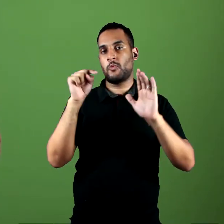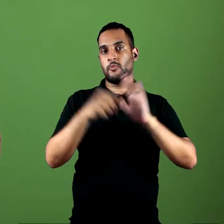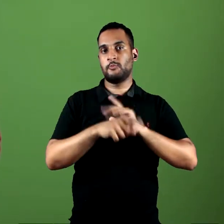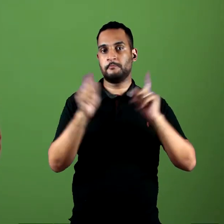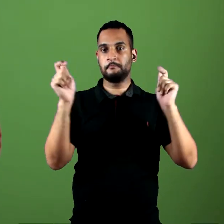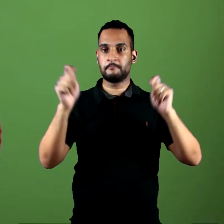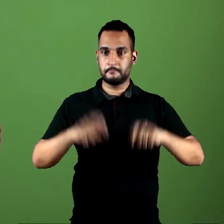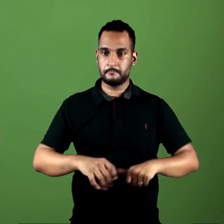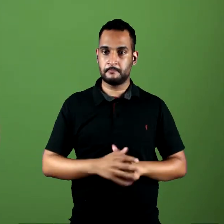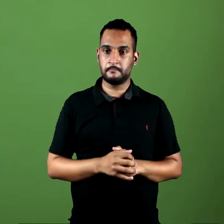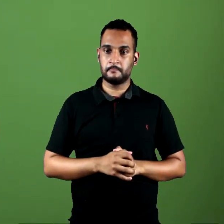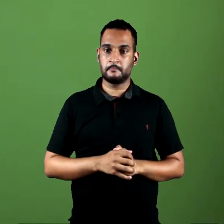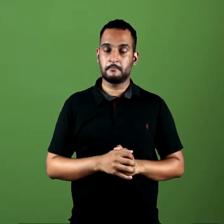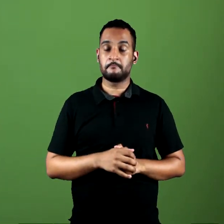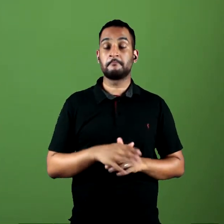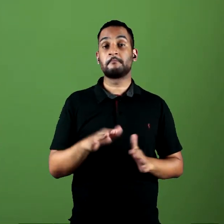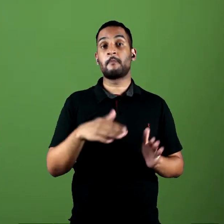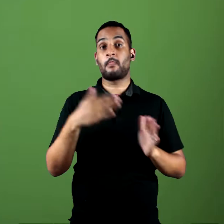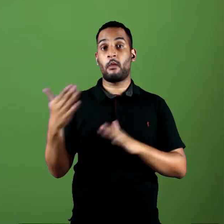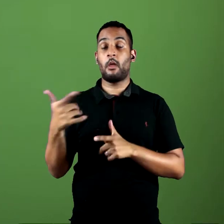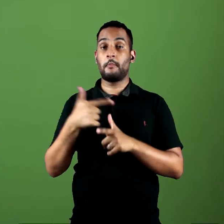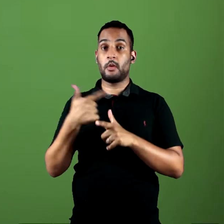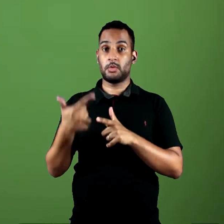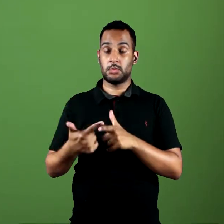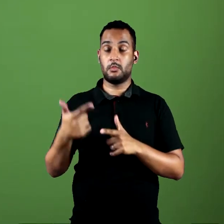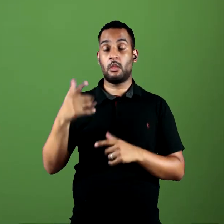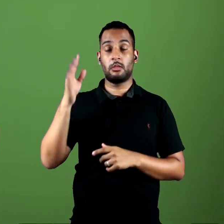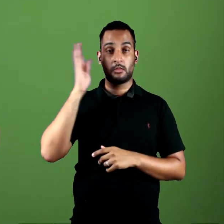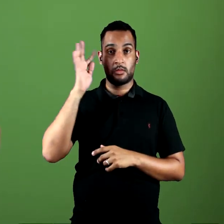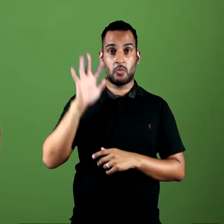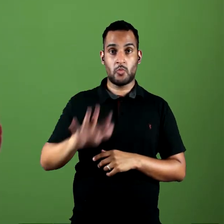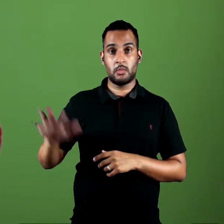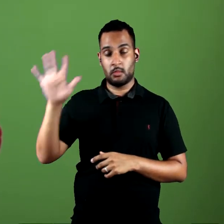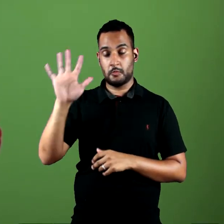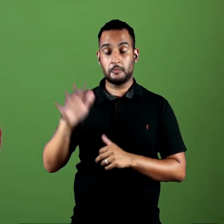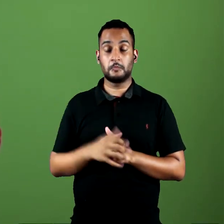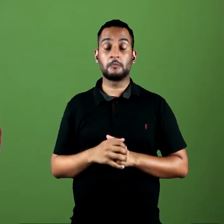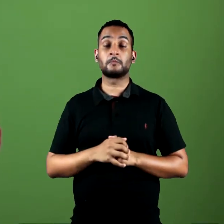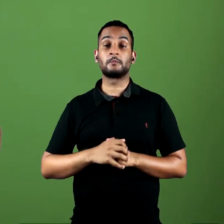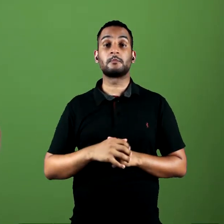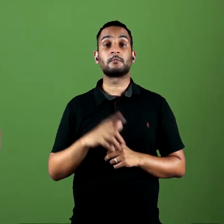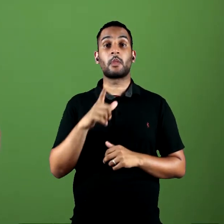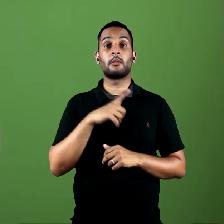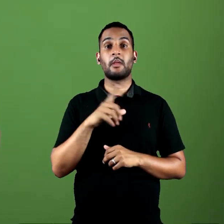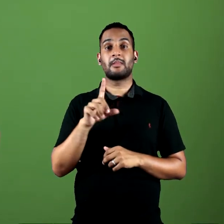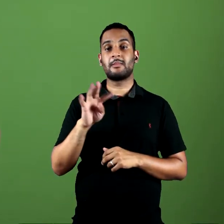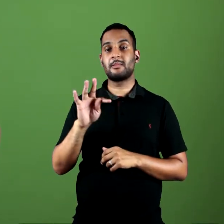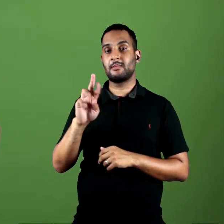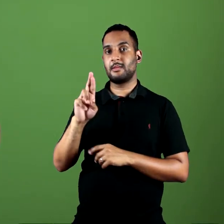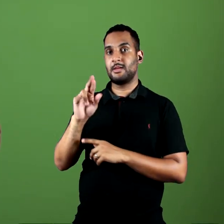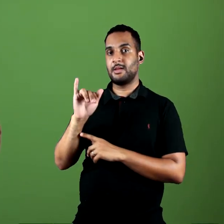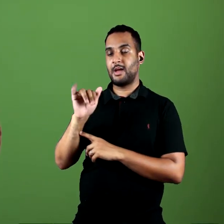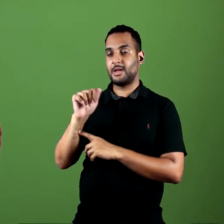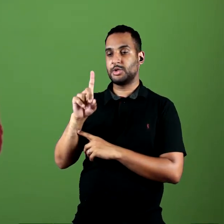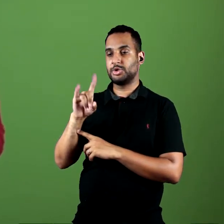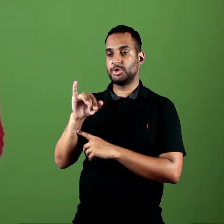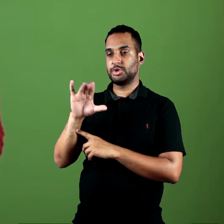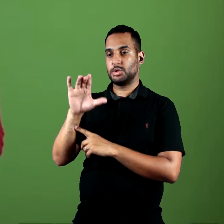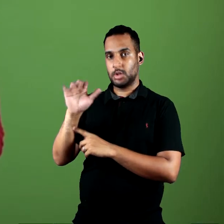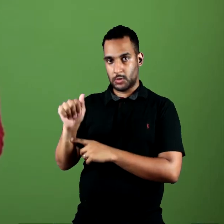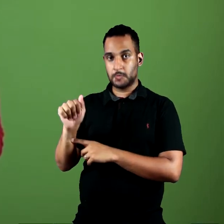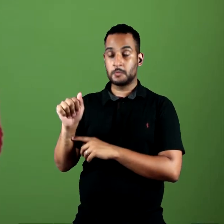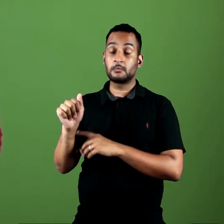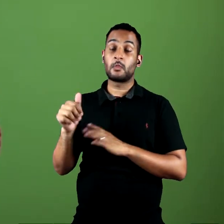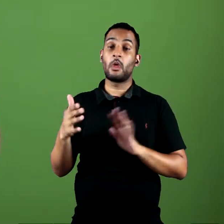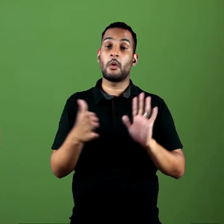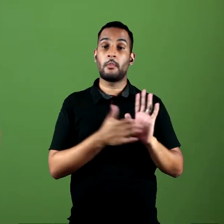teoria. A terceira teoria a ser estudada nesse módulo é a teoria triádica ou triárquica,